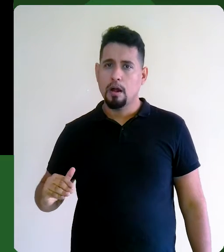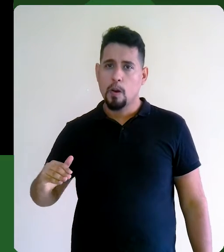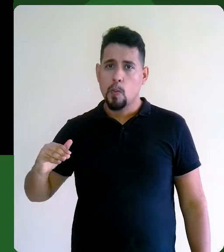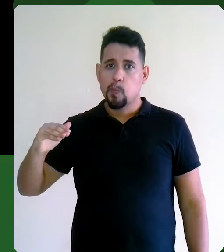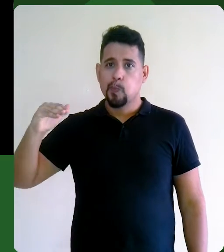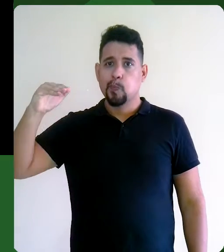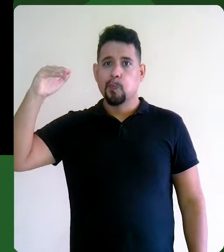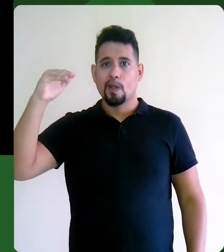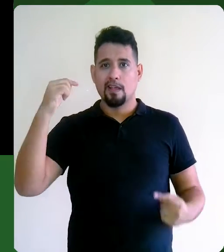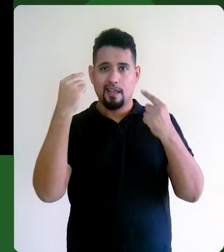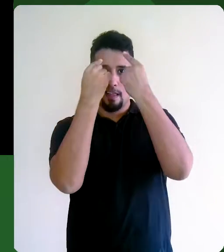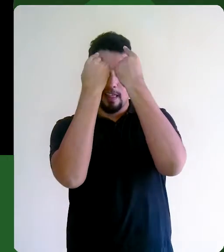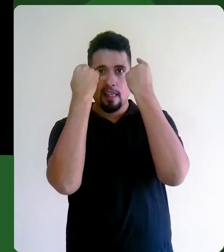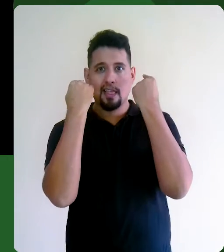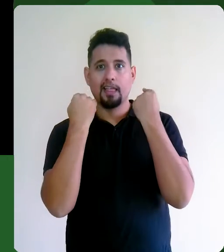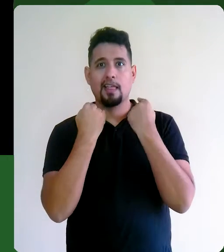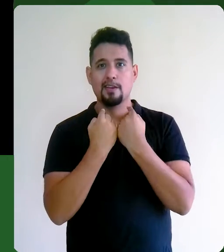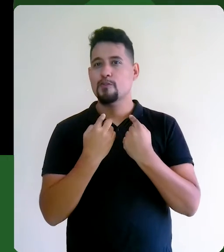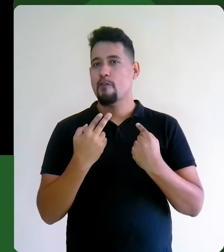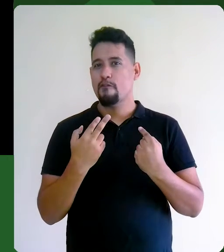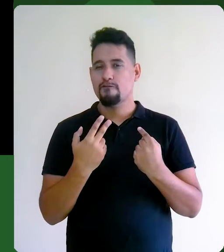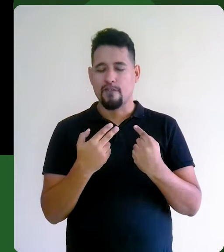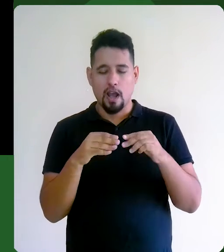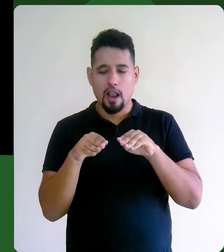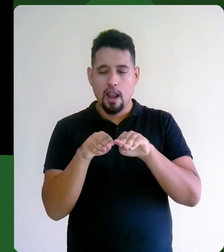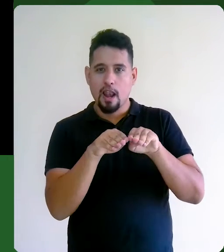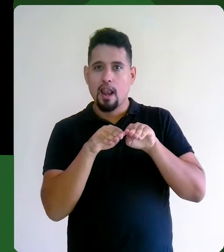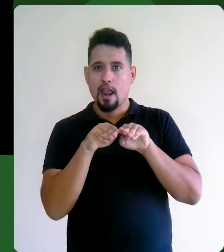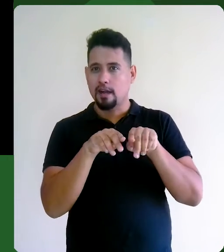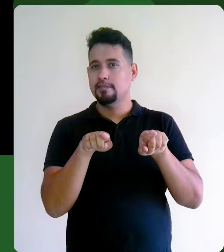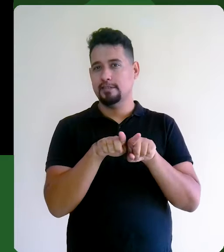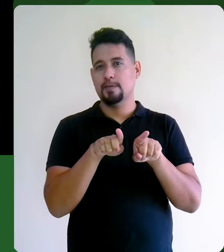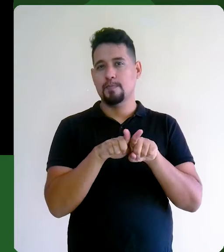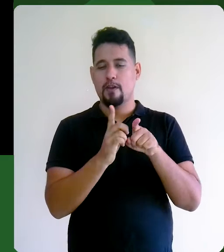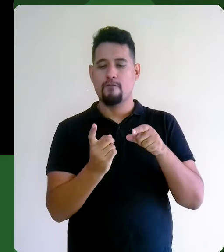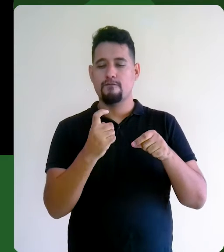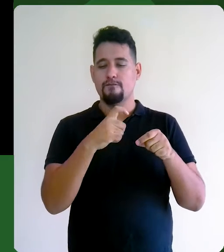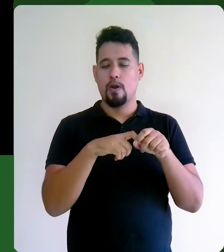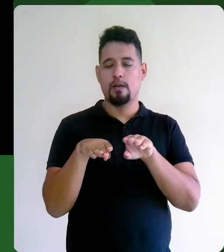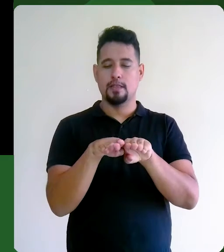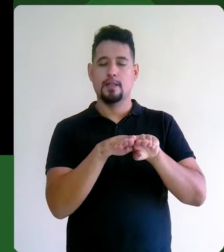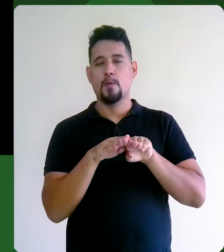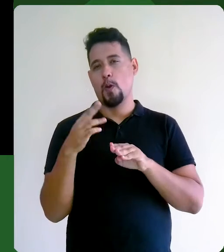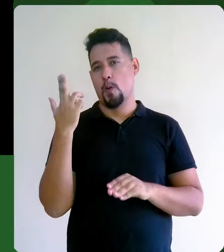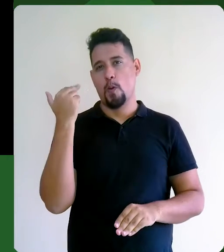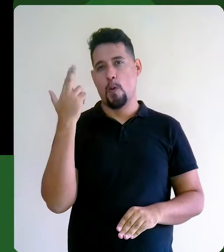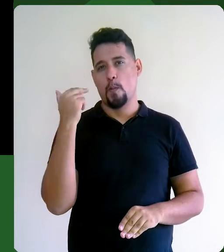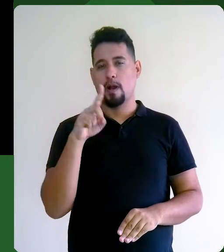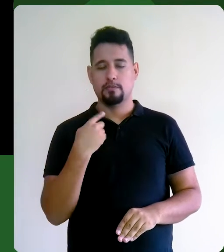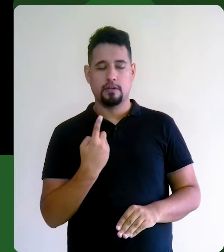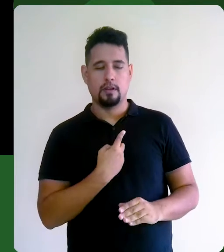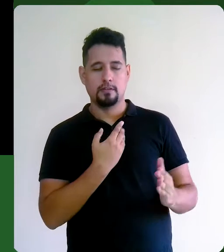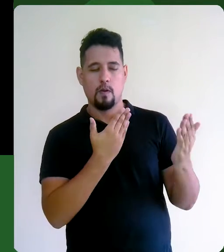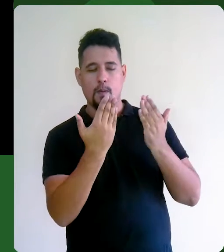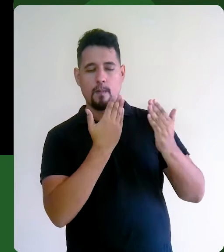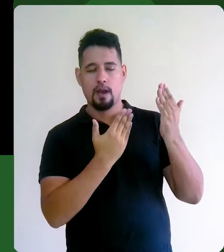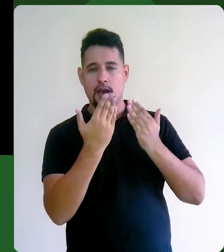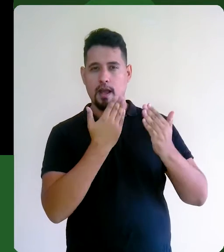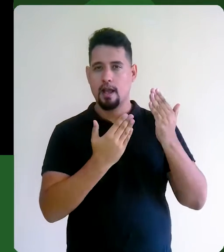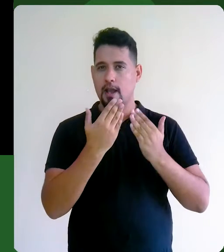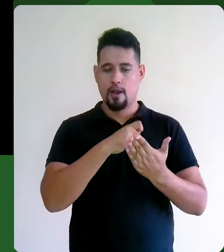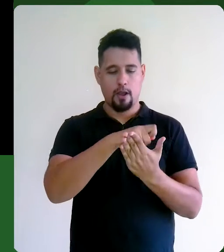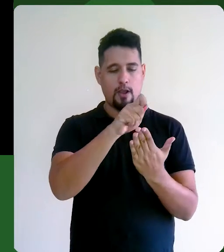ficando mais proporcional ao corpo também, então a cabeça já vai voltando para um tamanho normal, né, se a gente vai comparando com o croquis